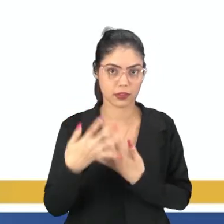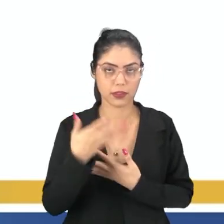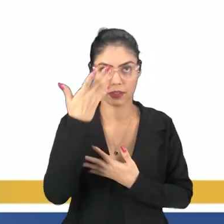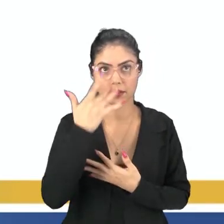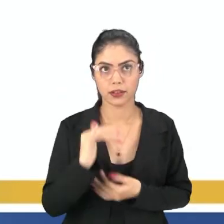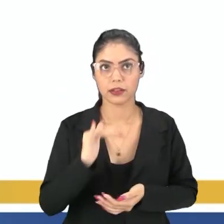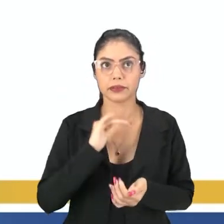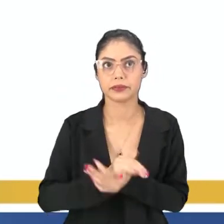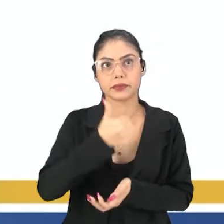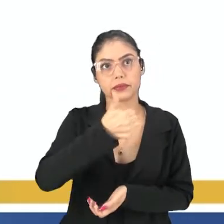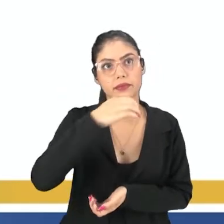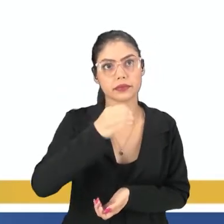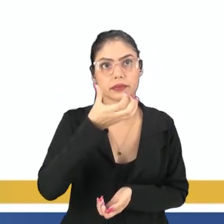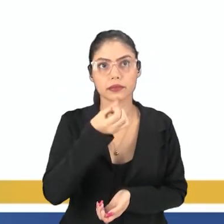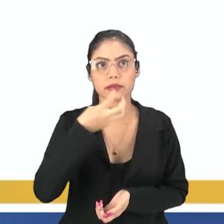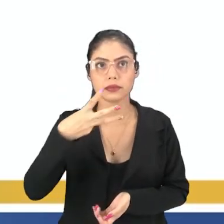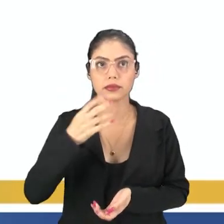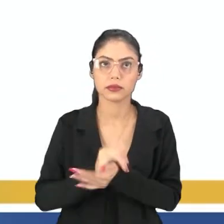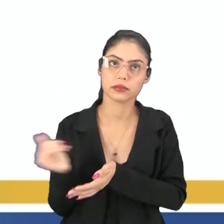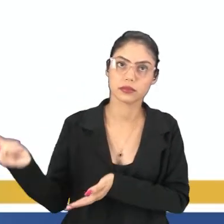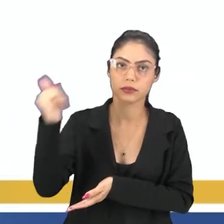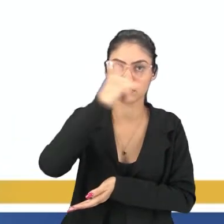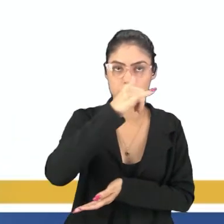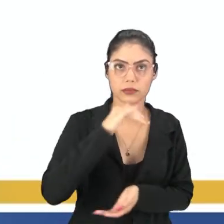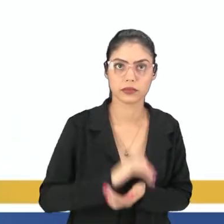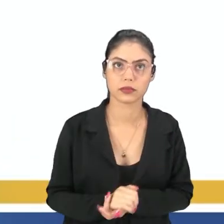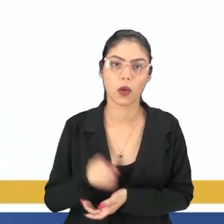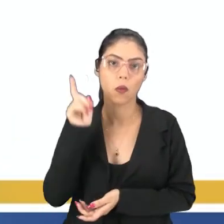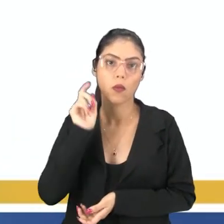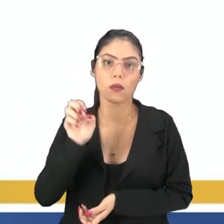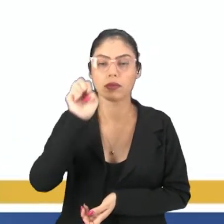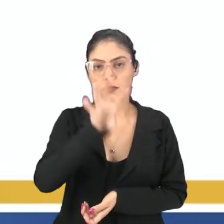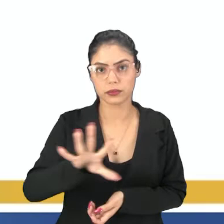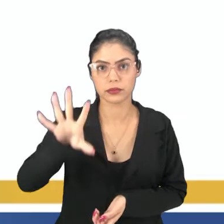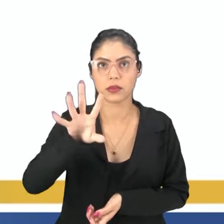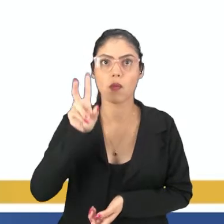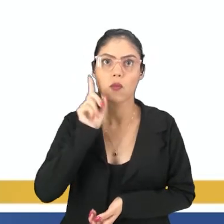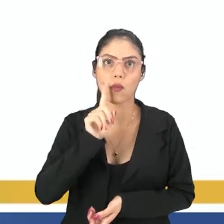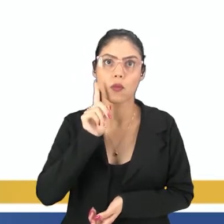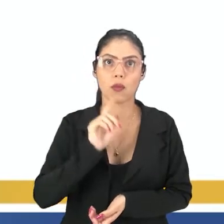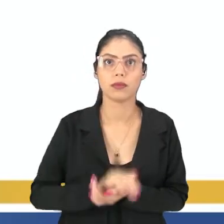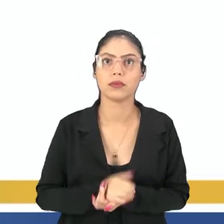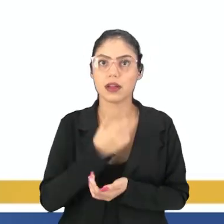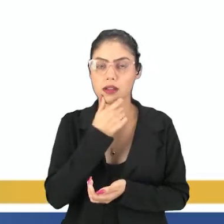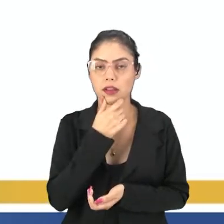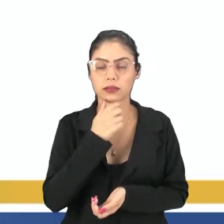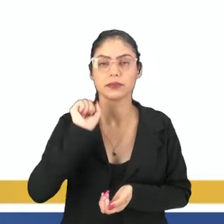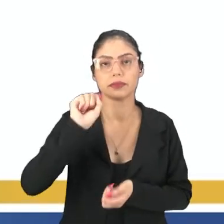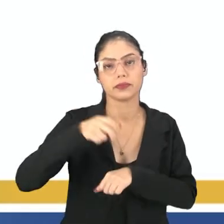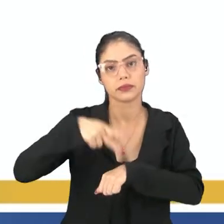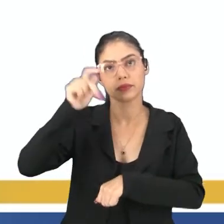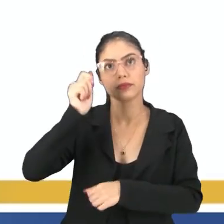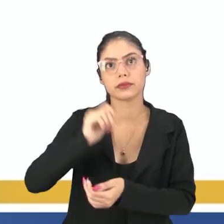infantis. Em 1963, viaja para Nova York para fazer uma